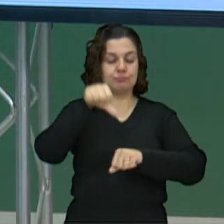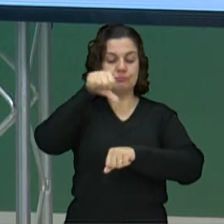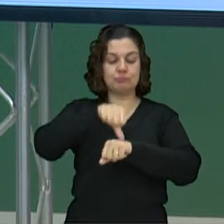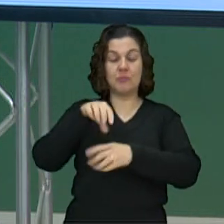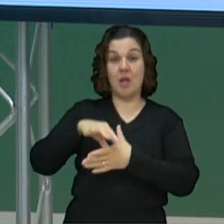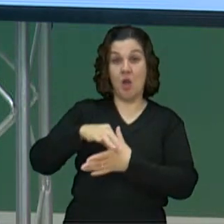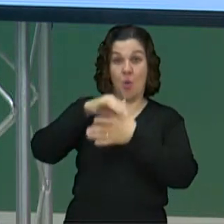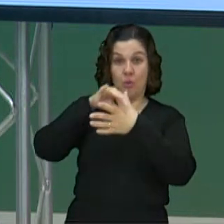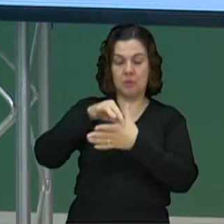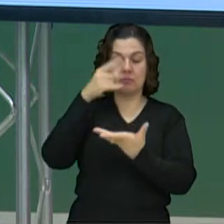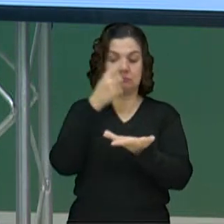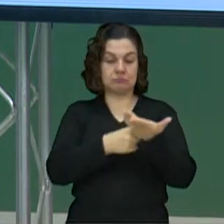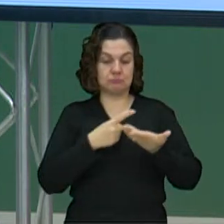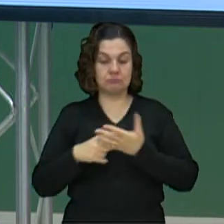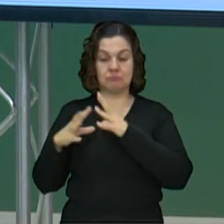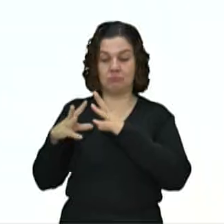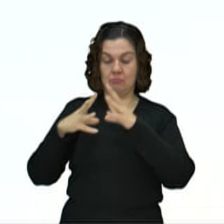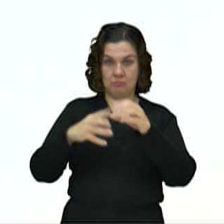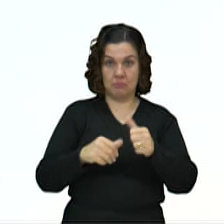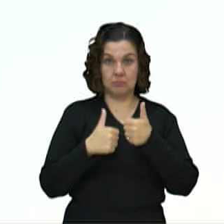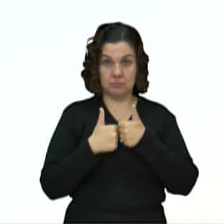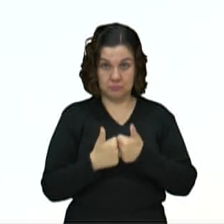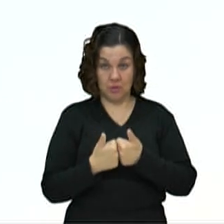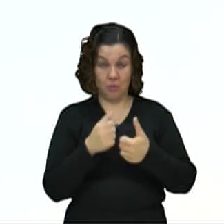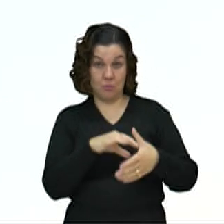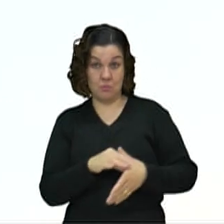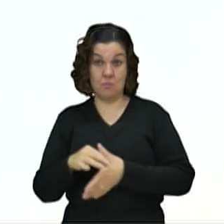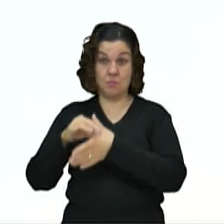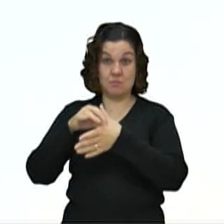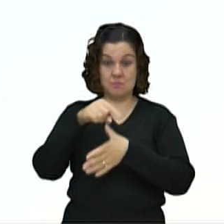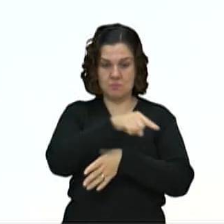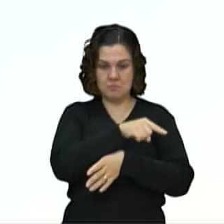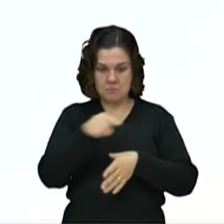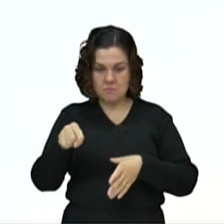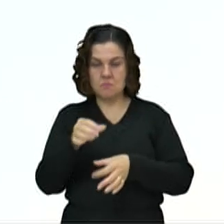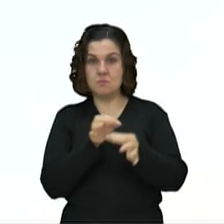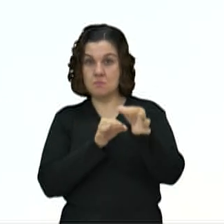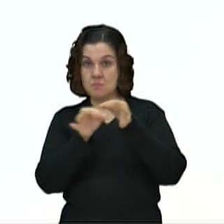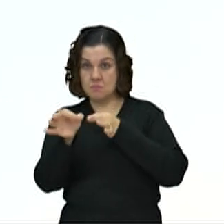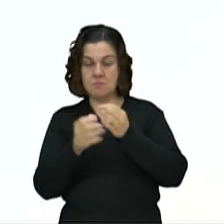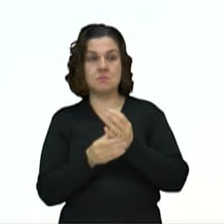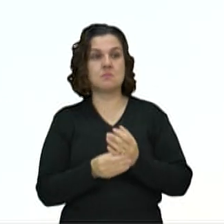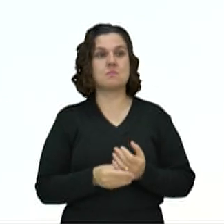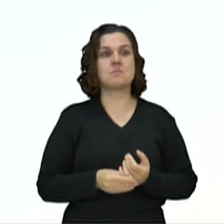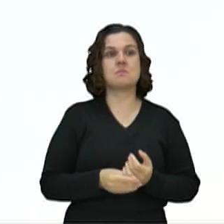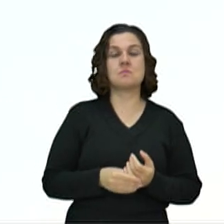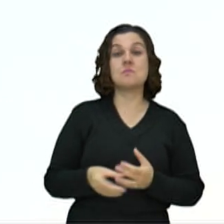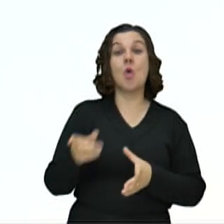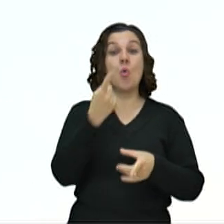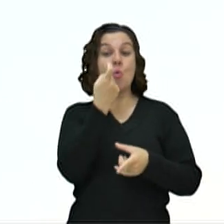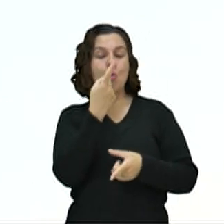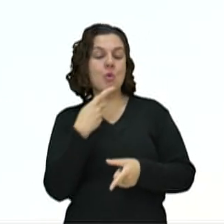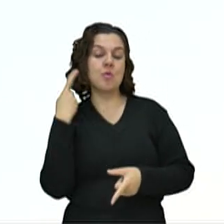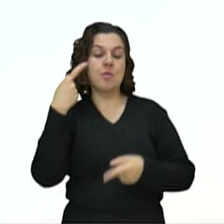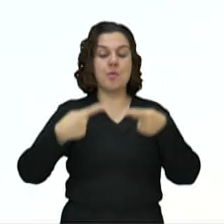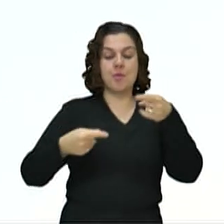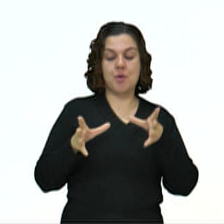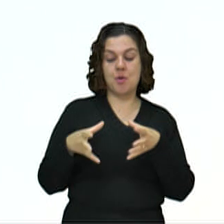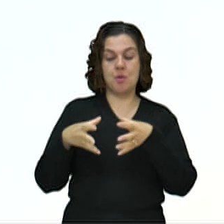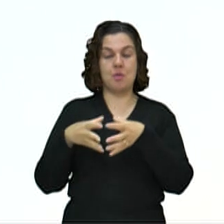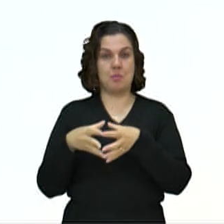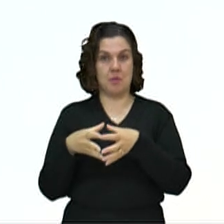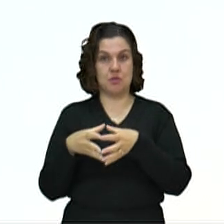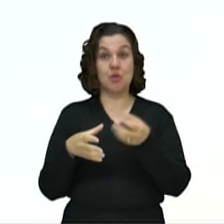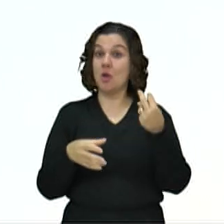partir dele que as decisões são tomadas. O líder que guia. Partido único. Então,